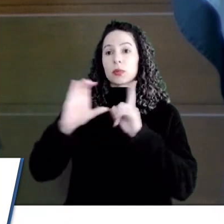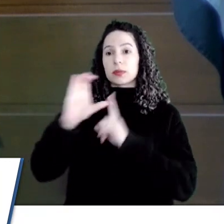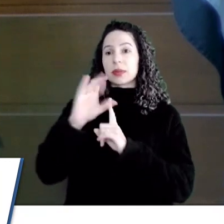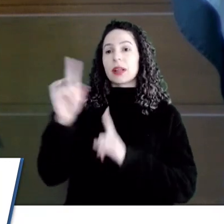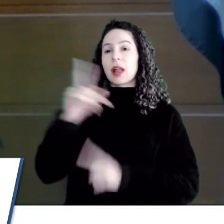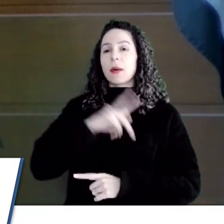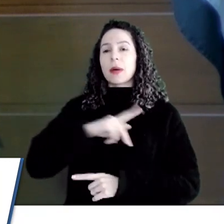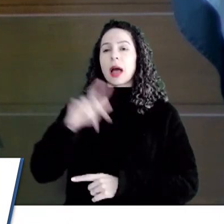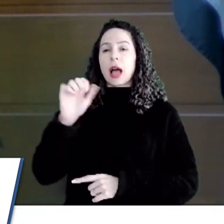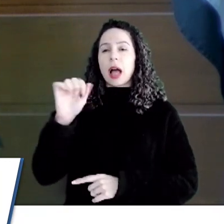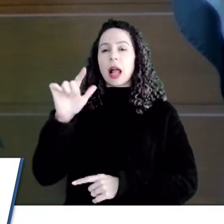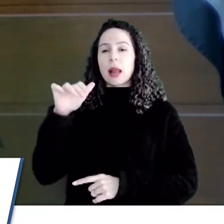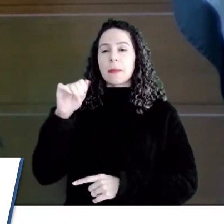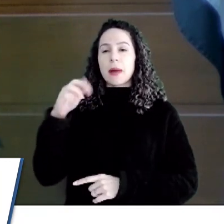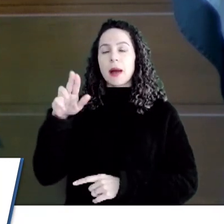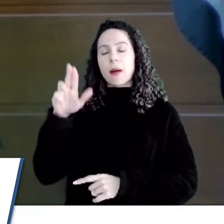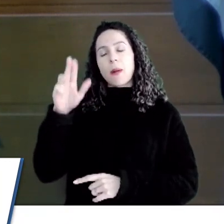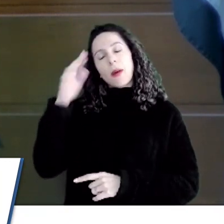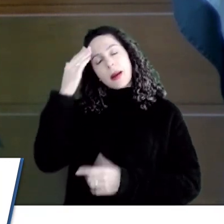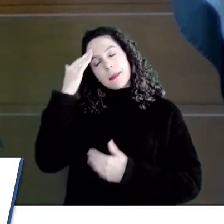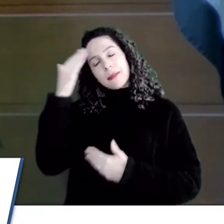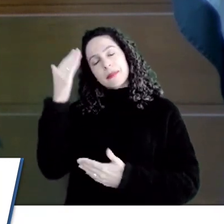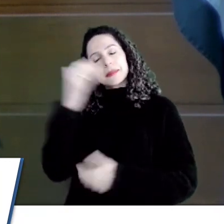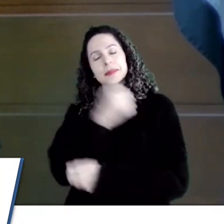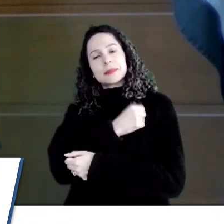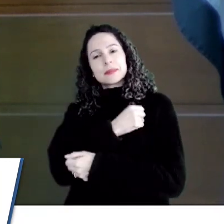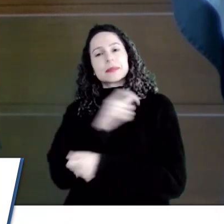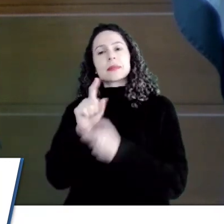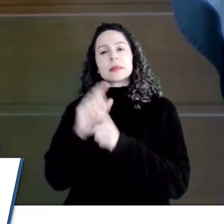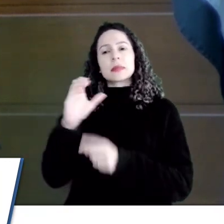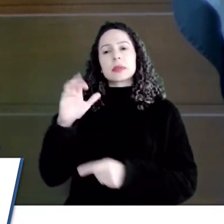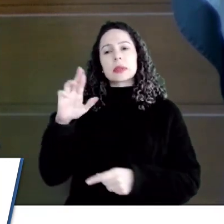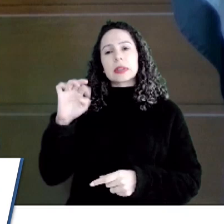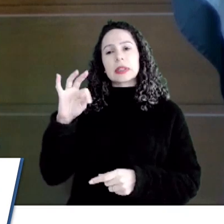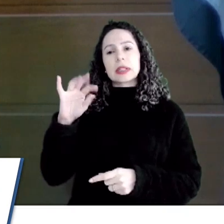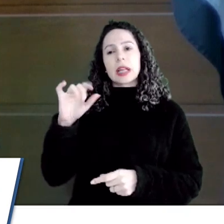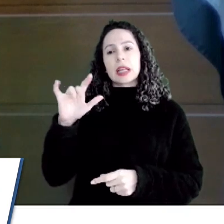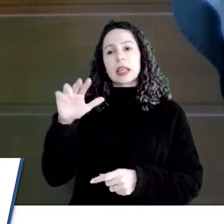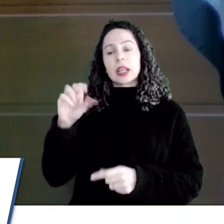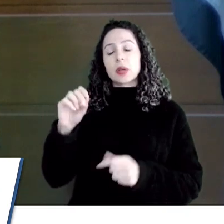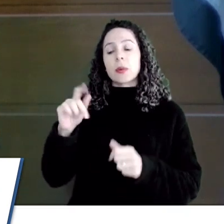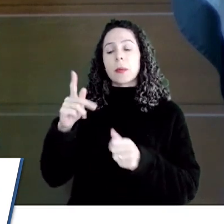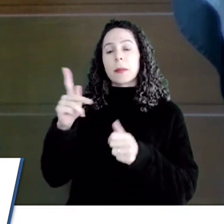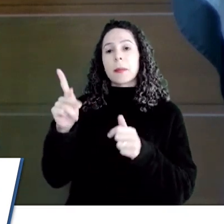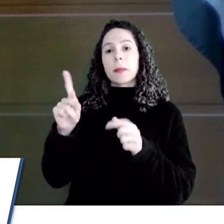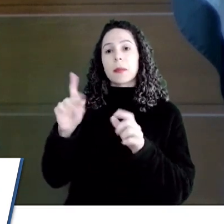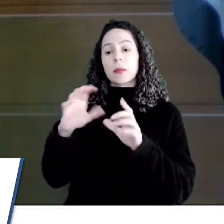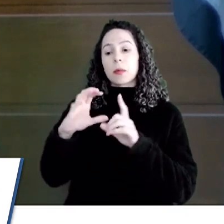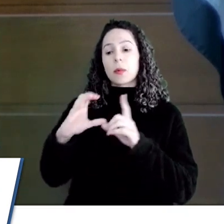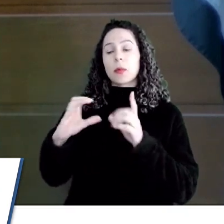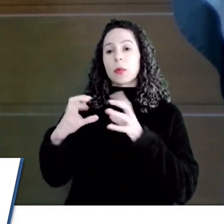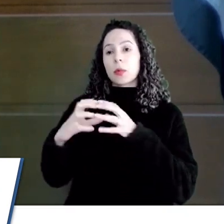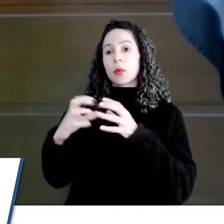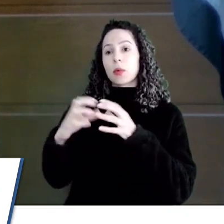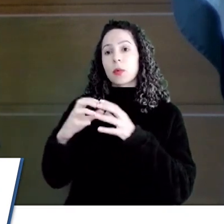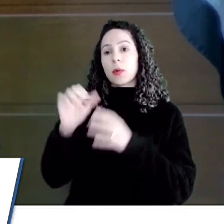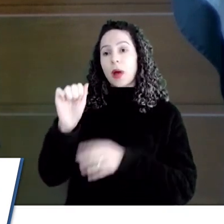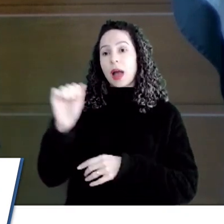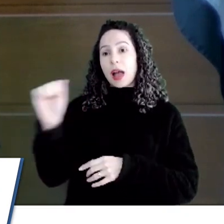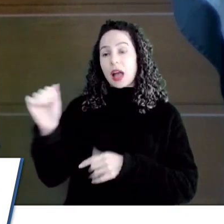queria mandar um abraço ao alemão também, ao senhor Cristalino, que está lá com o pessoal dos Alcoólatras Anônimos também, que faz um excelente